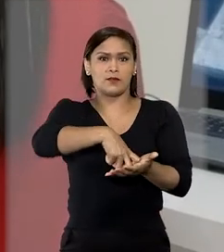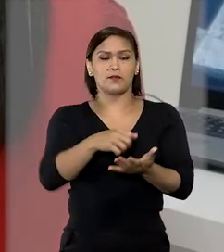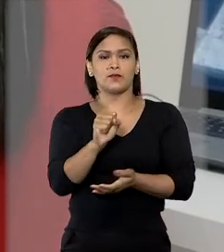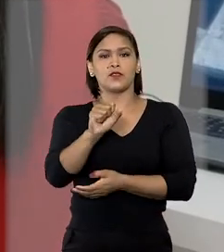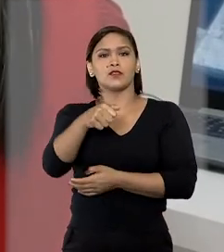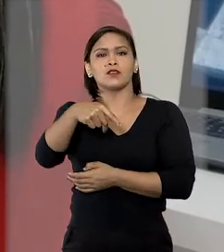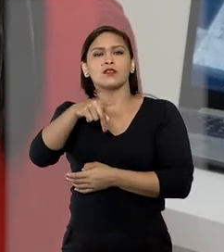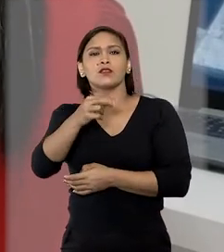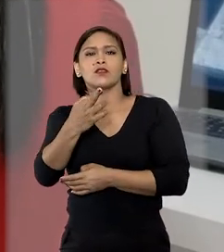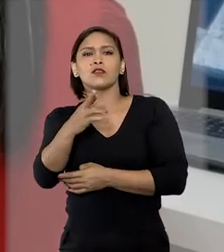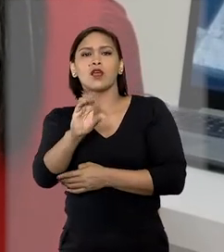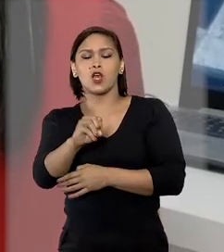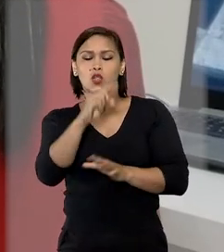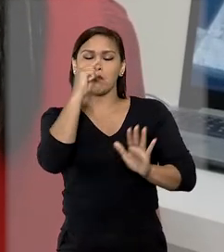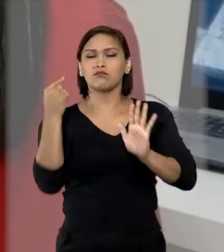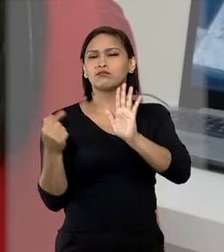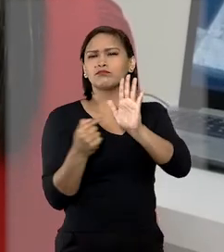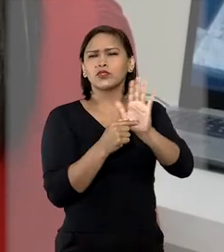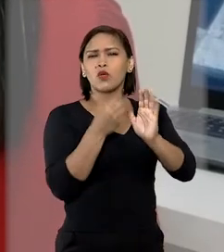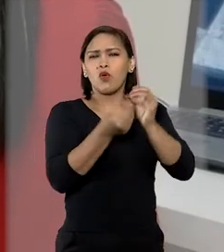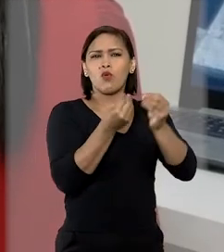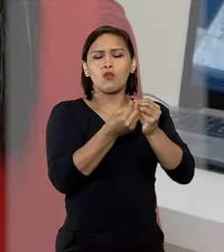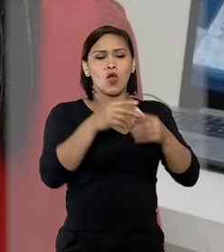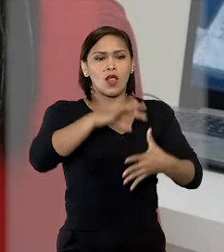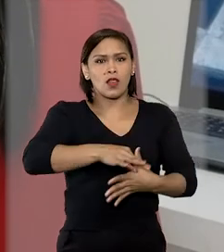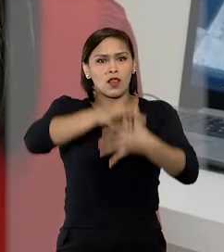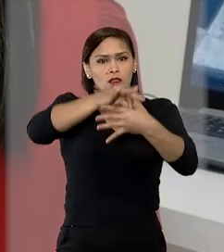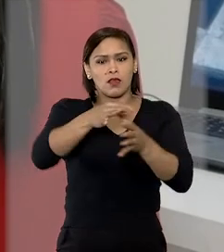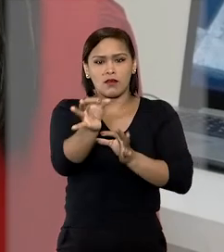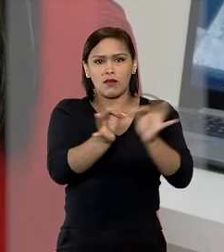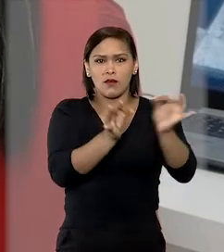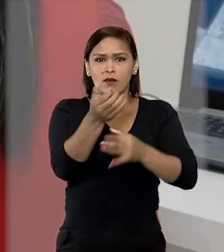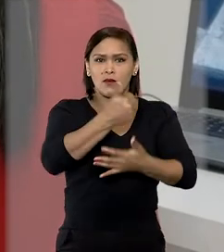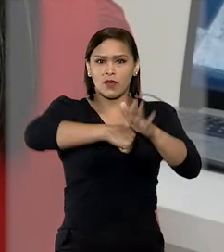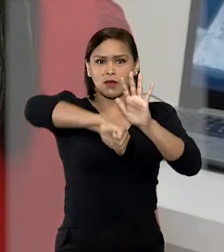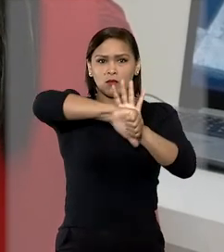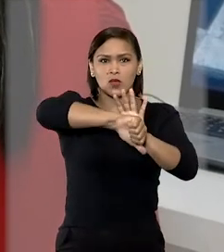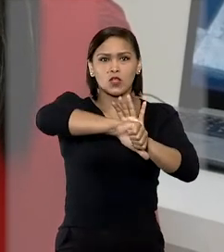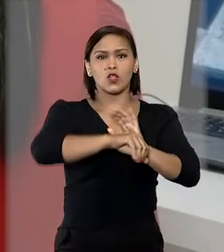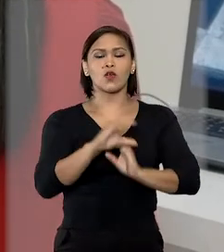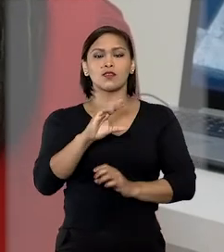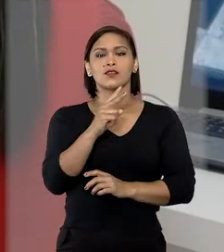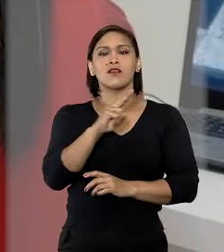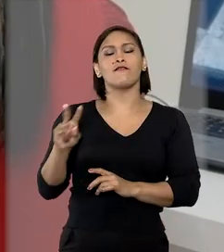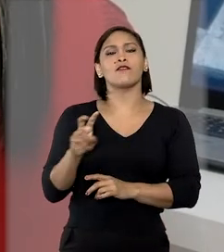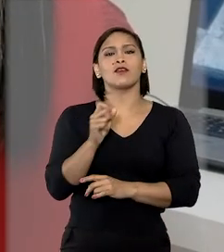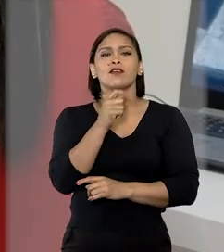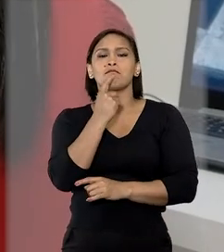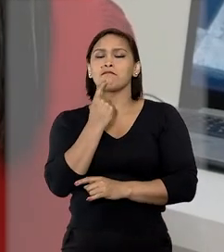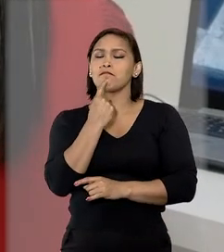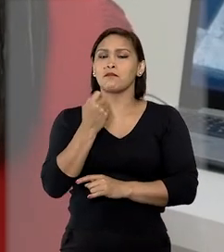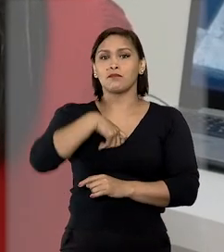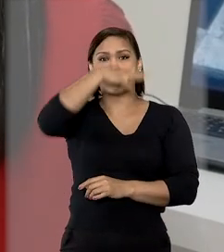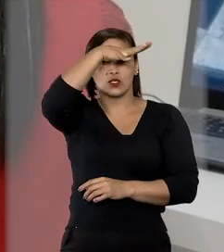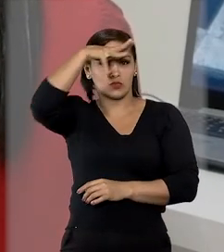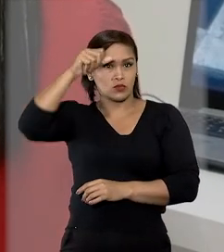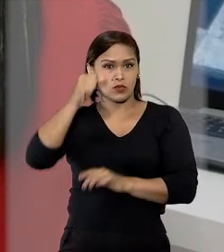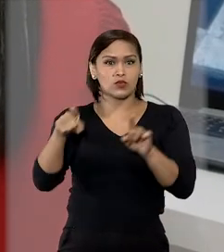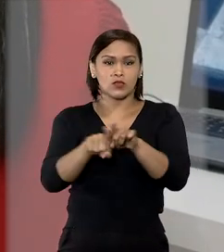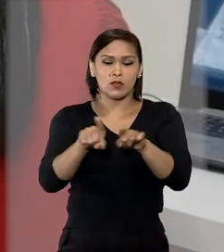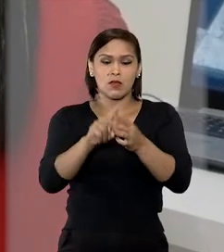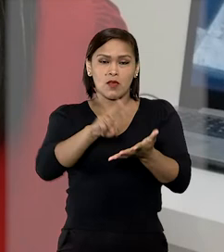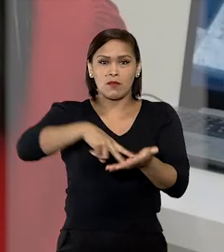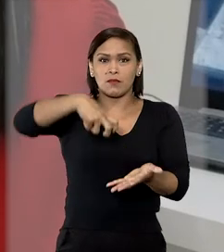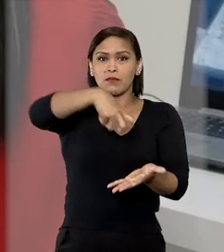Sandro Silva Rabelo é apontado como um dos líderes da organização criminosa Comando Vermelho em Mato Grosso e cumpre pena